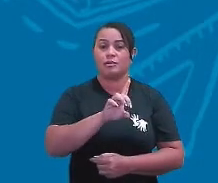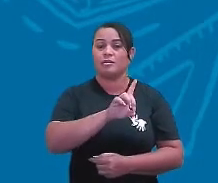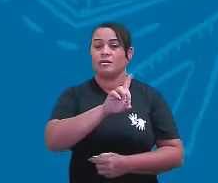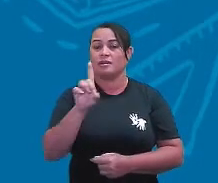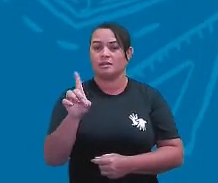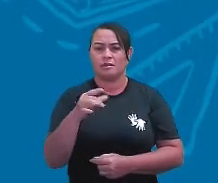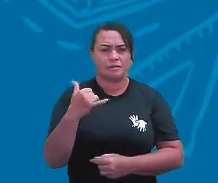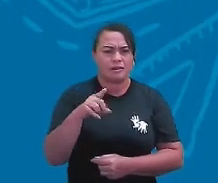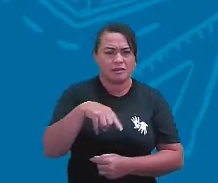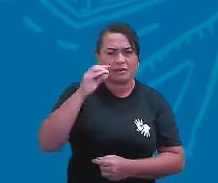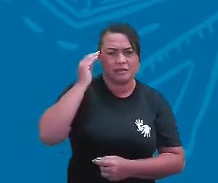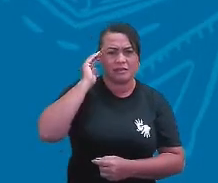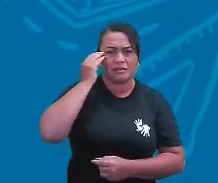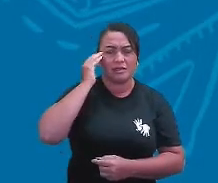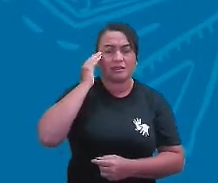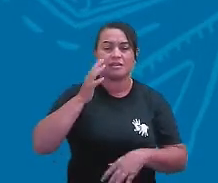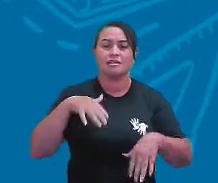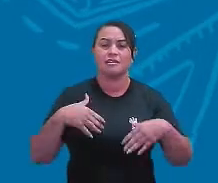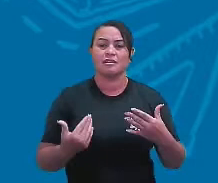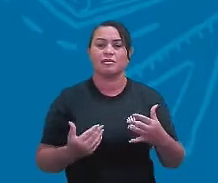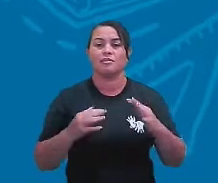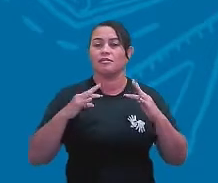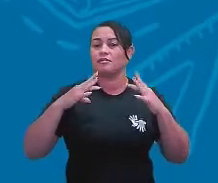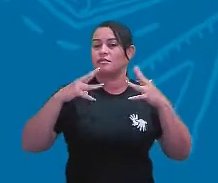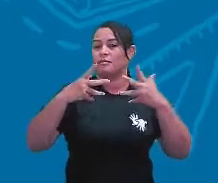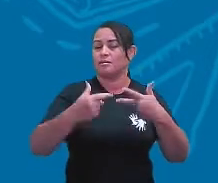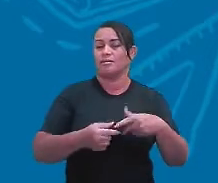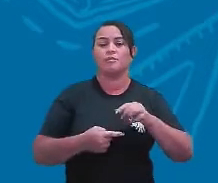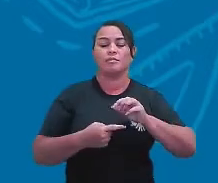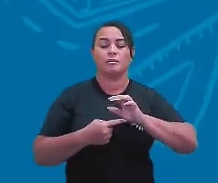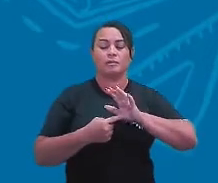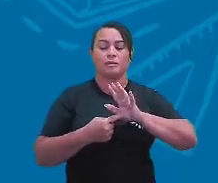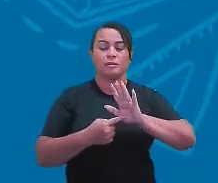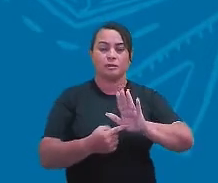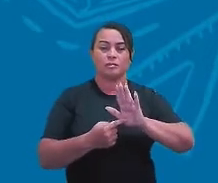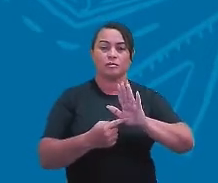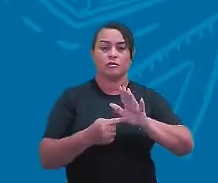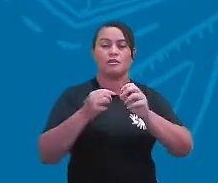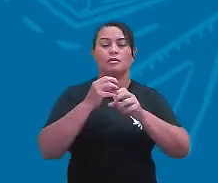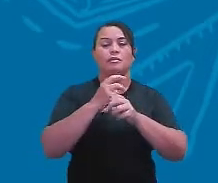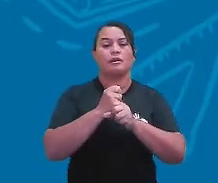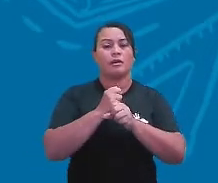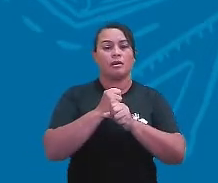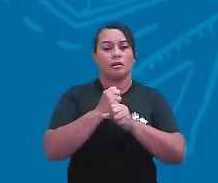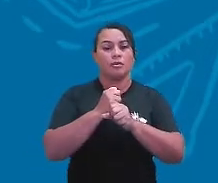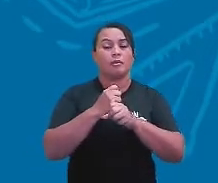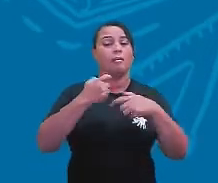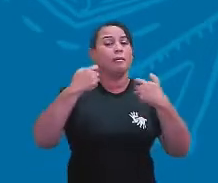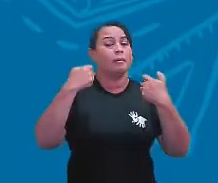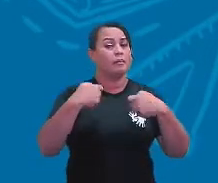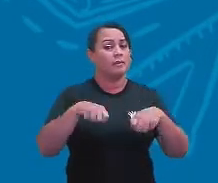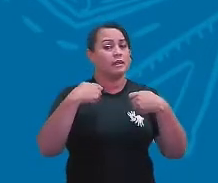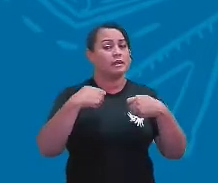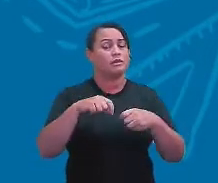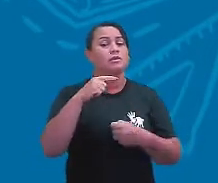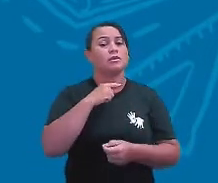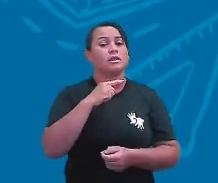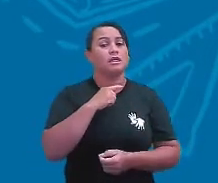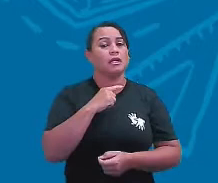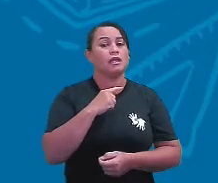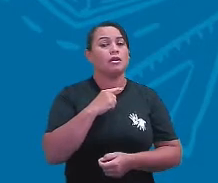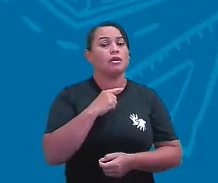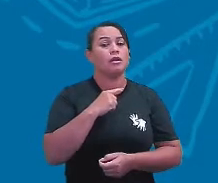Beleza? Deu para entender? E tudo para representação de cálculo, eu preciso ter como um